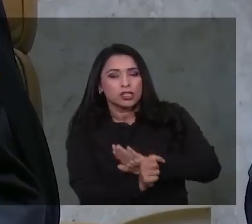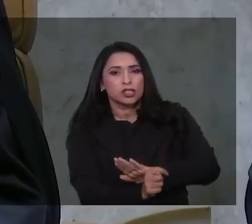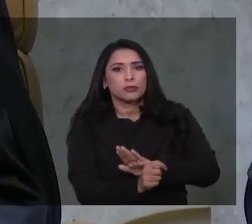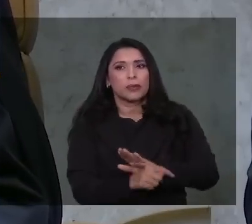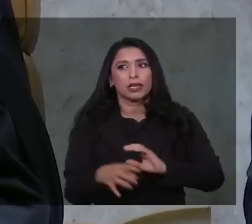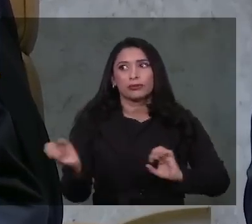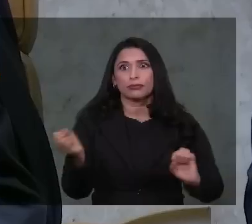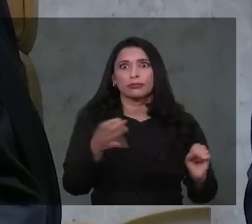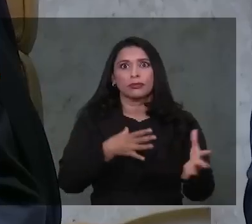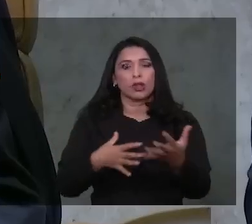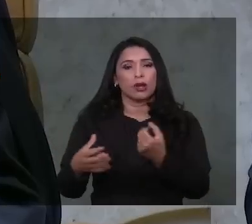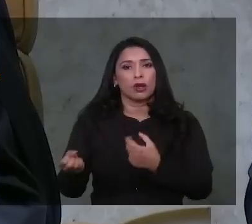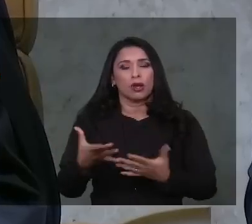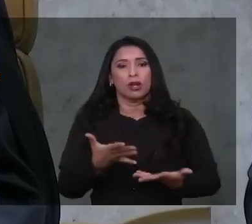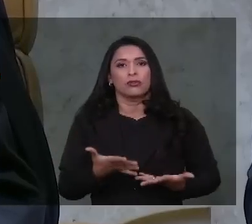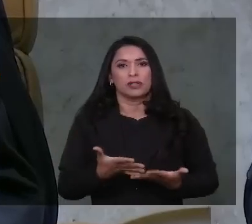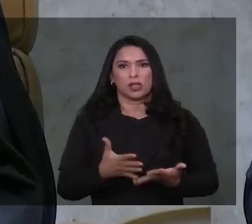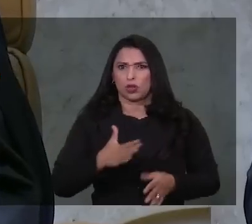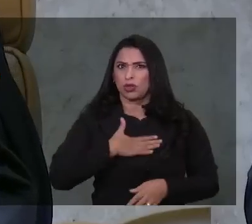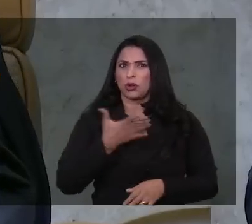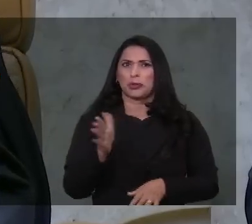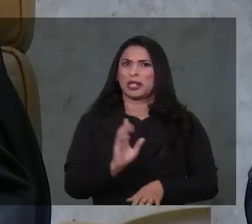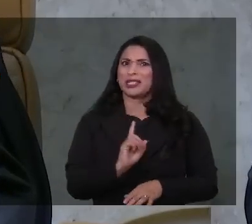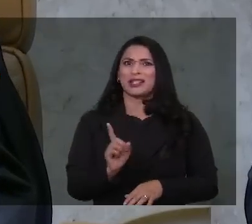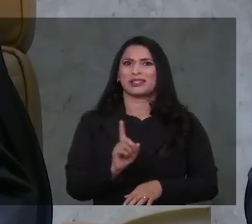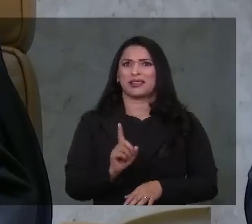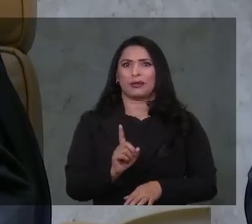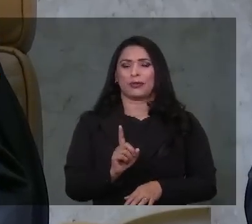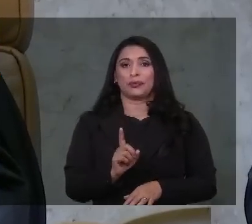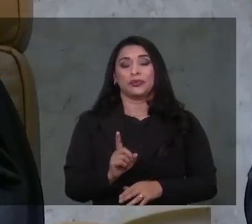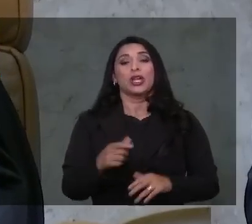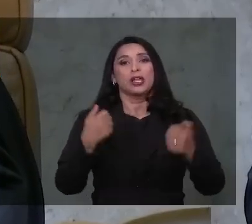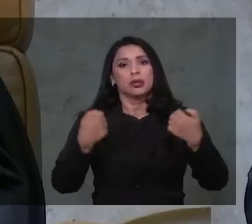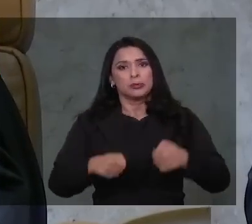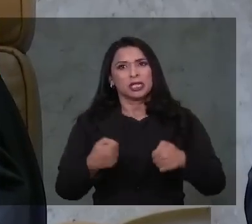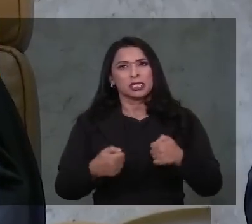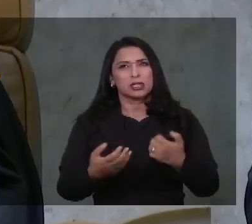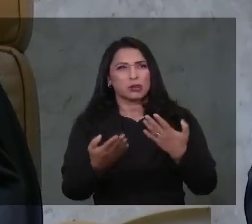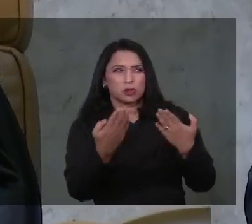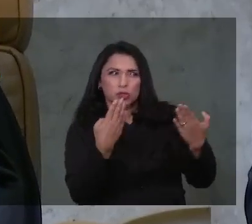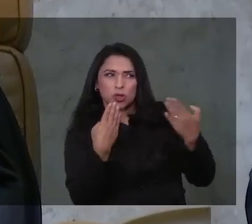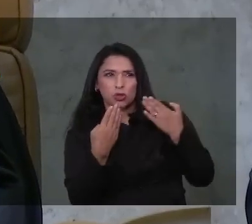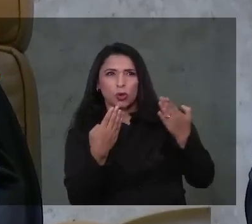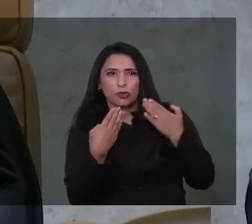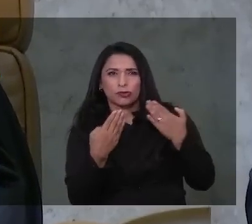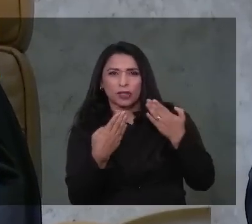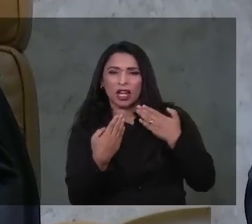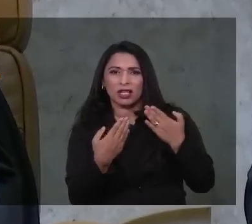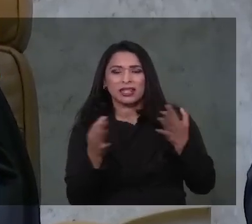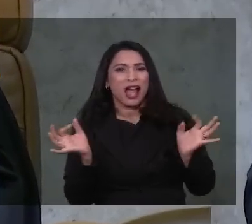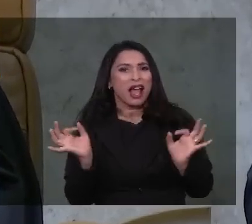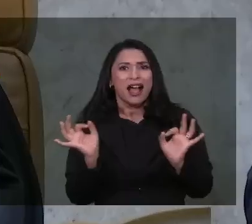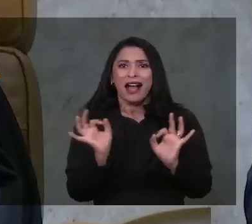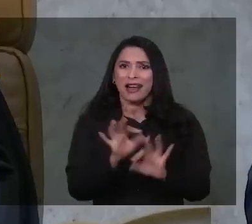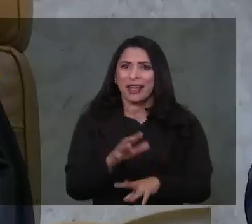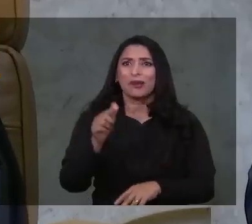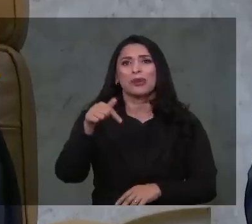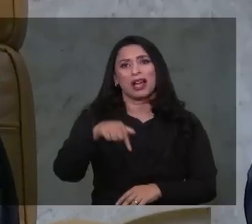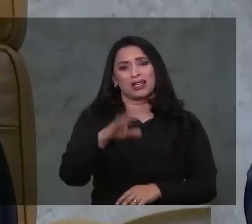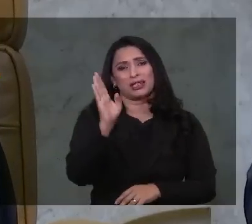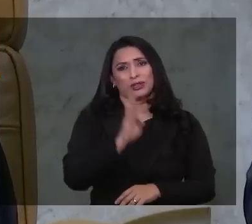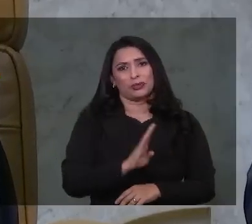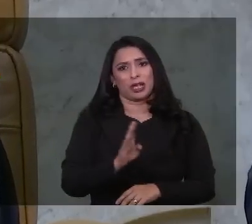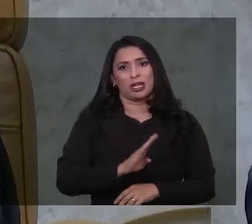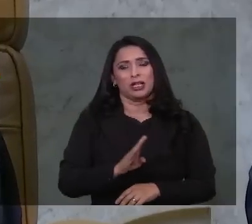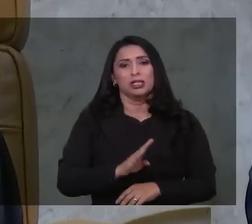inovação, sem surpresas. Precisamos superar a desconfiança que ainda existe no Brasil em relação à